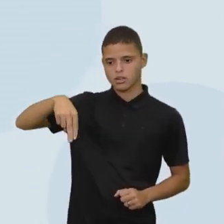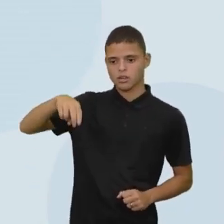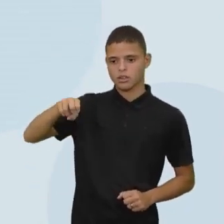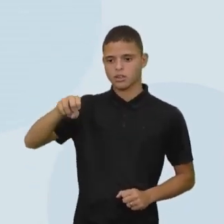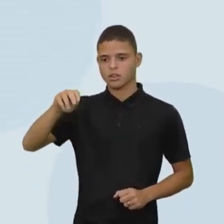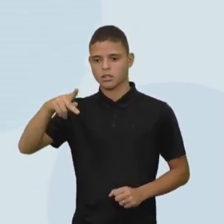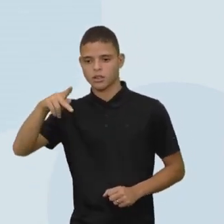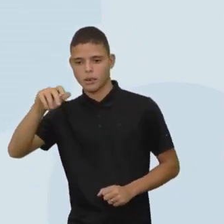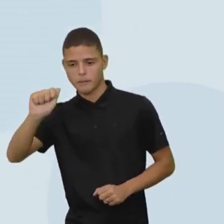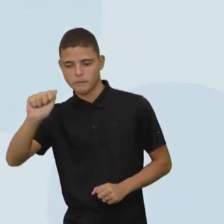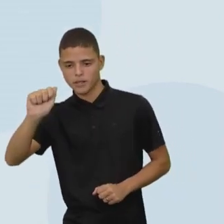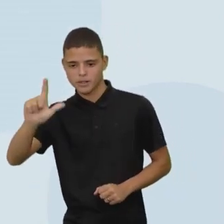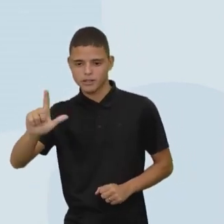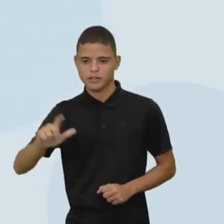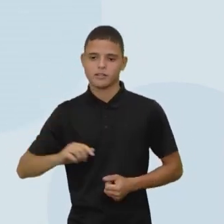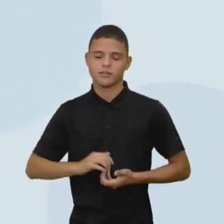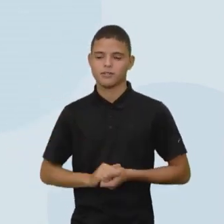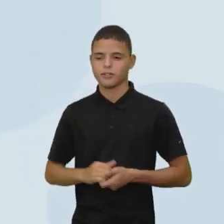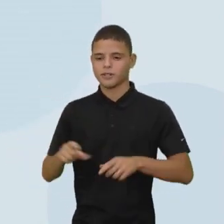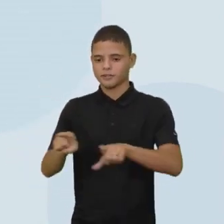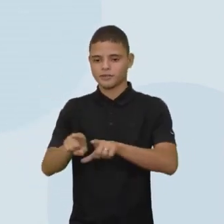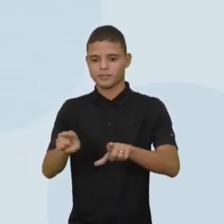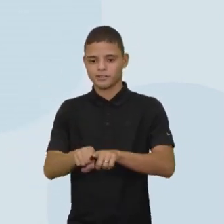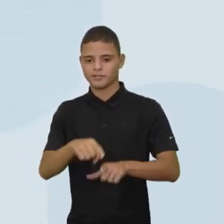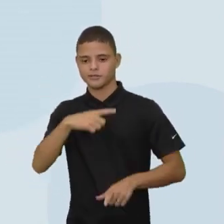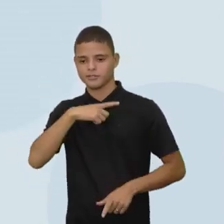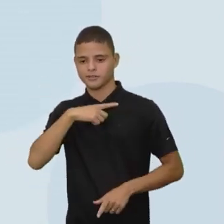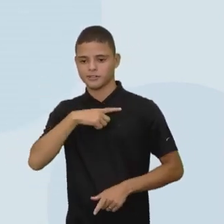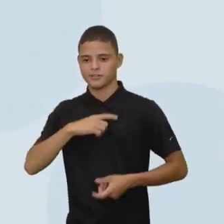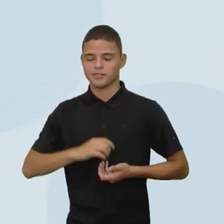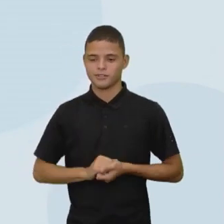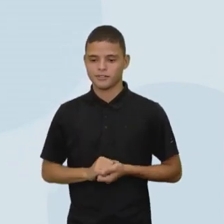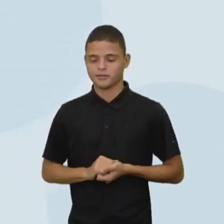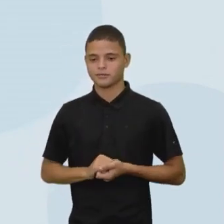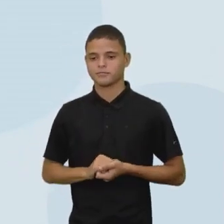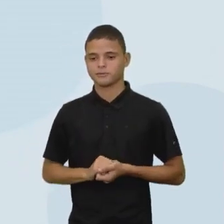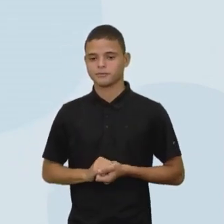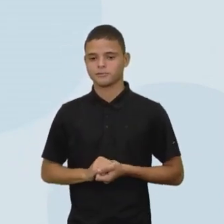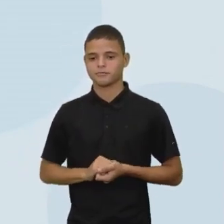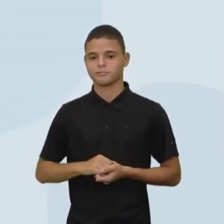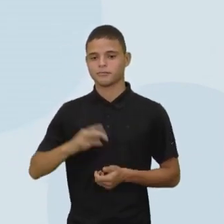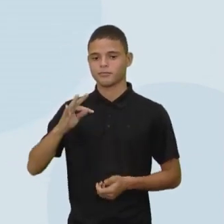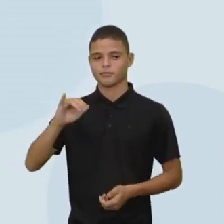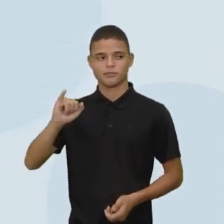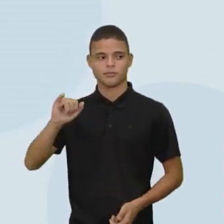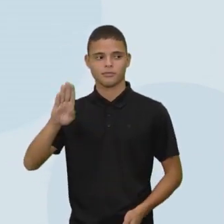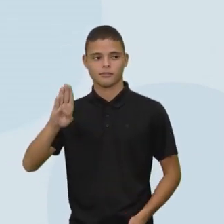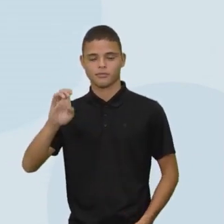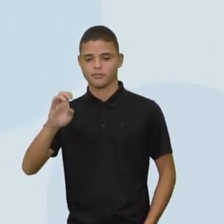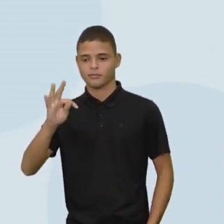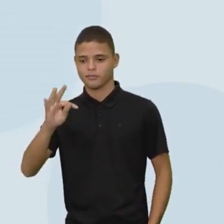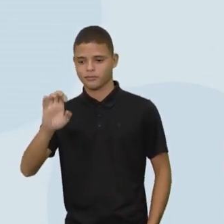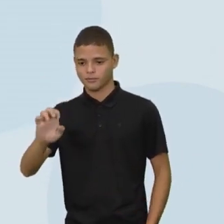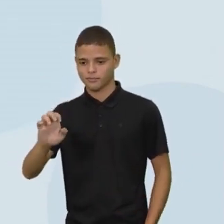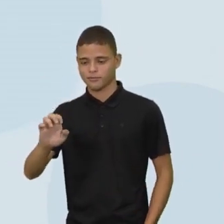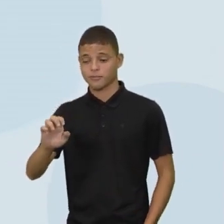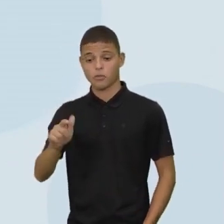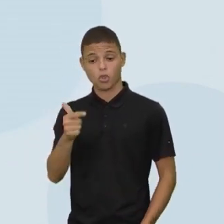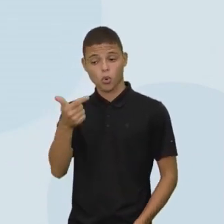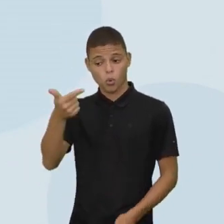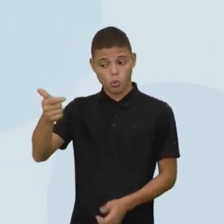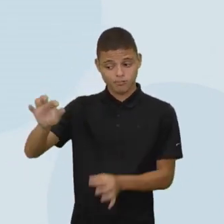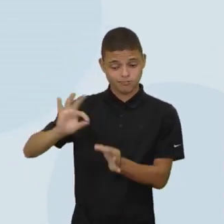uma metragem, o Nepal tem outro, né, e ele também está lá na região do Tibete, que também tem outra metragem aí.